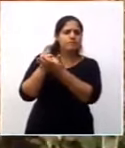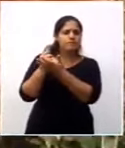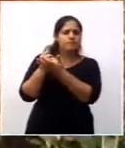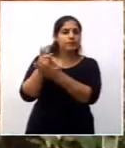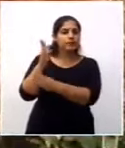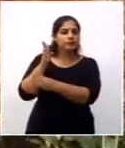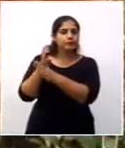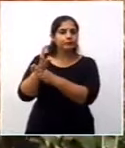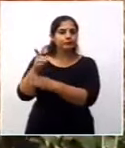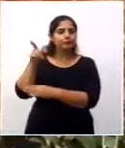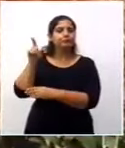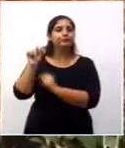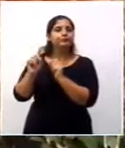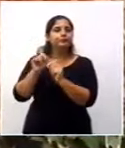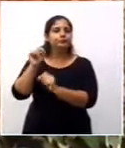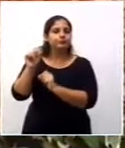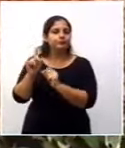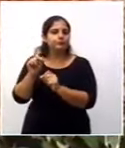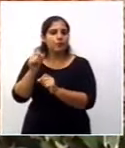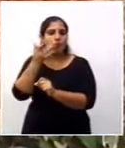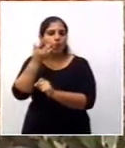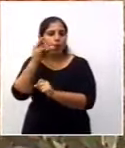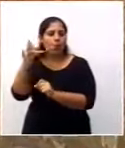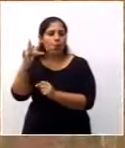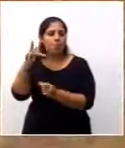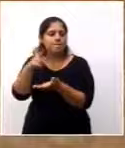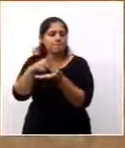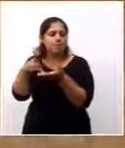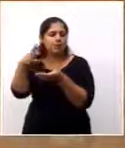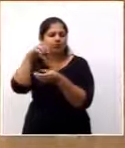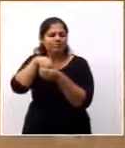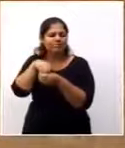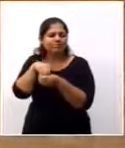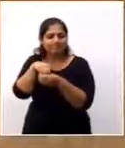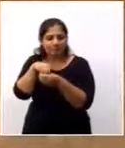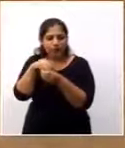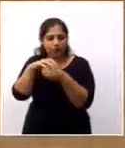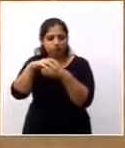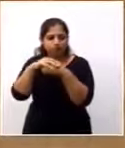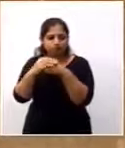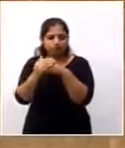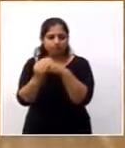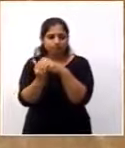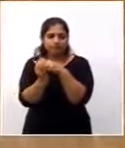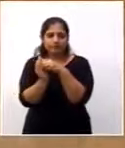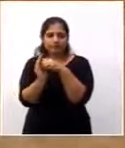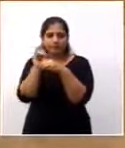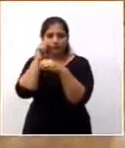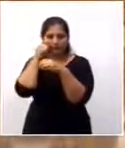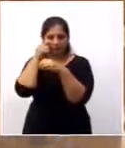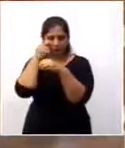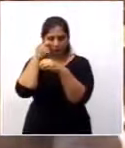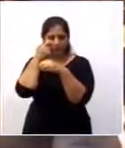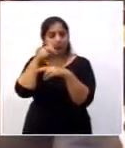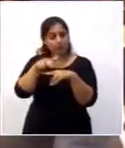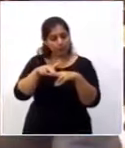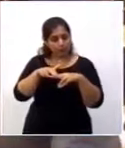quando foram descobrir, era ouro puro por dentro, apenas uma camadazinha negra. E